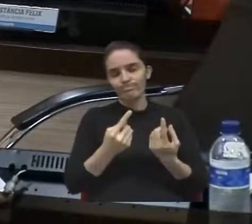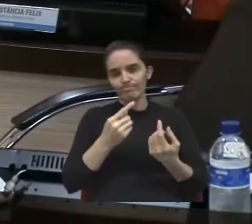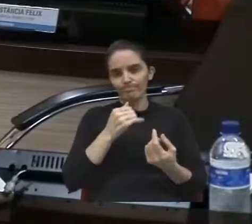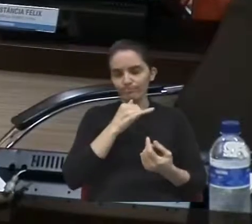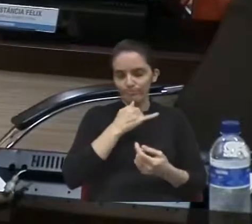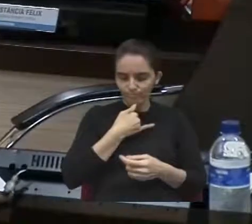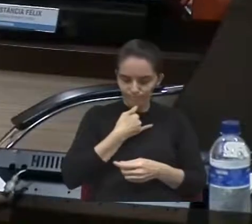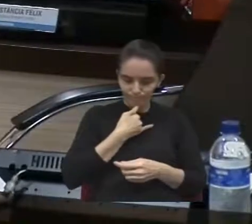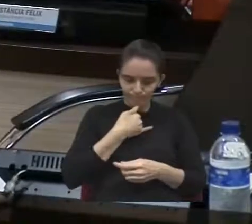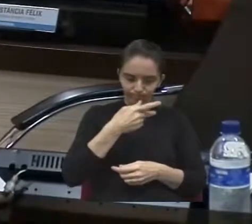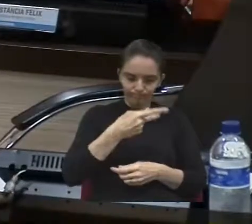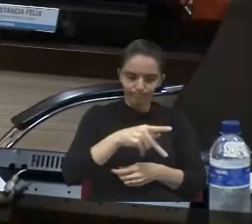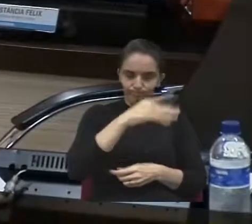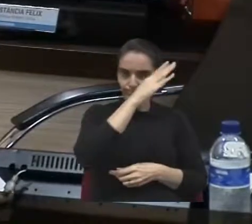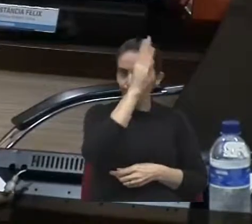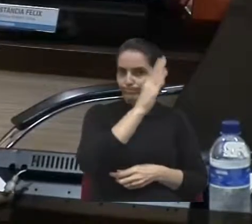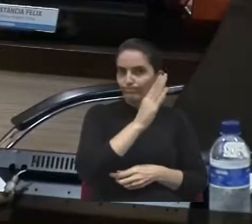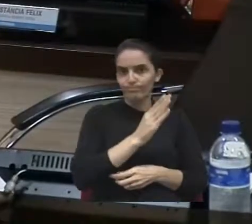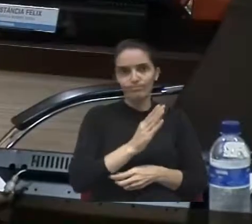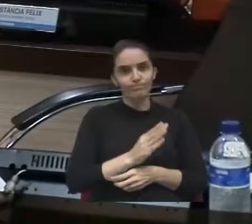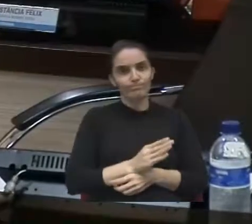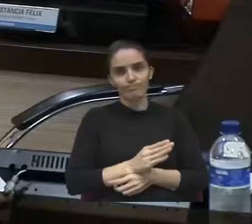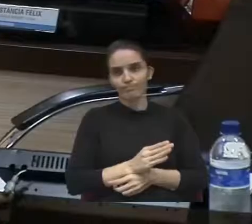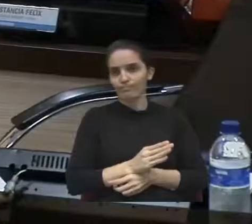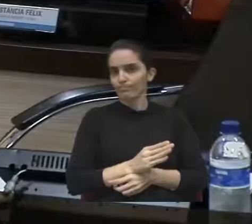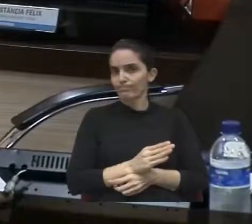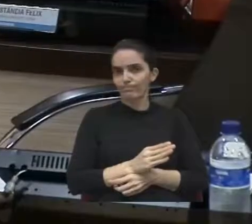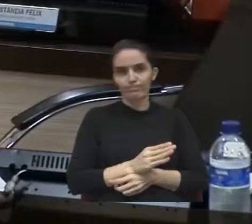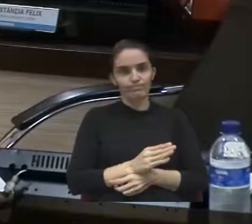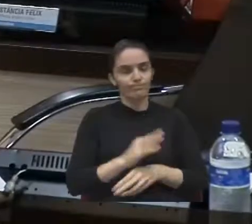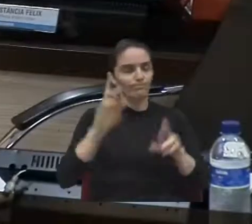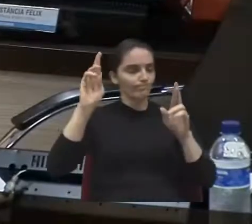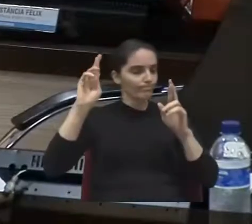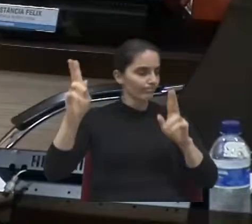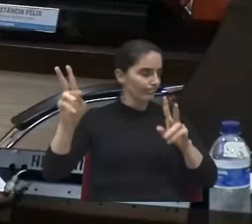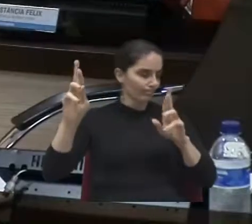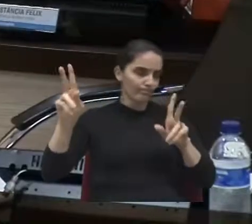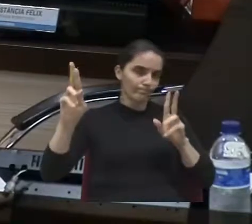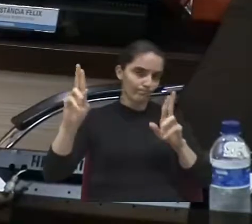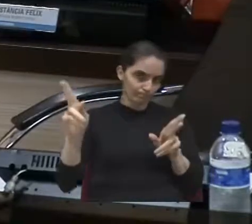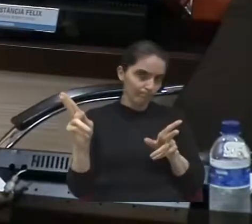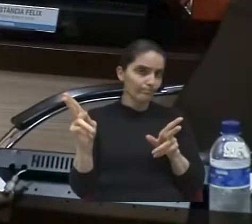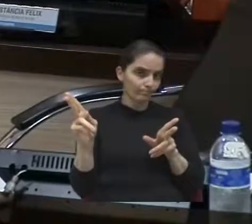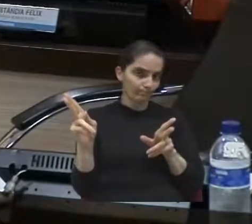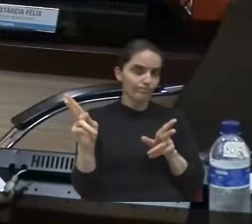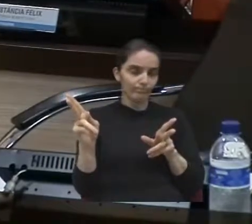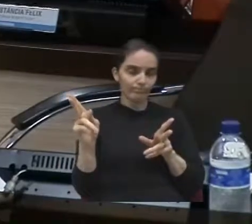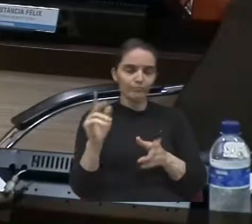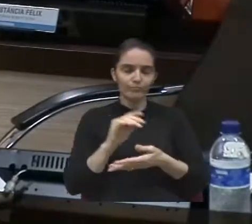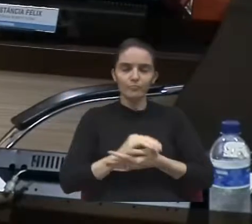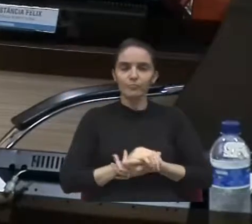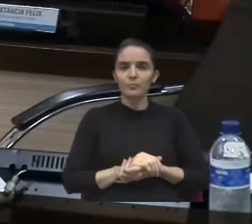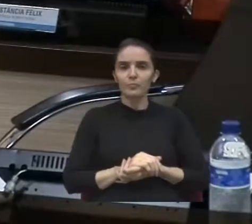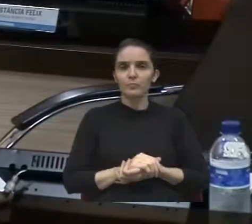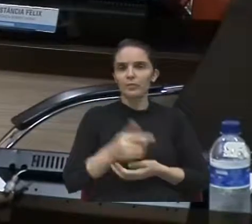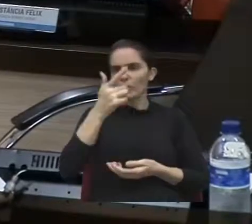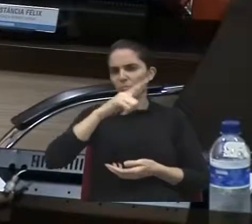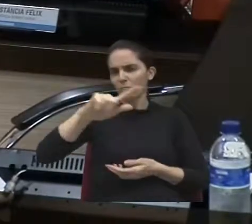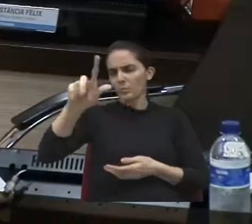estamos aquém da cultura japonesa, entre outros países que nós podemos